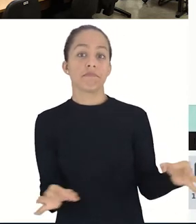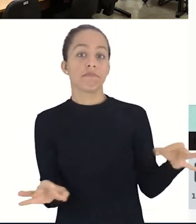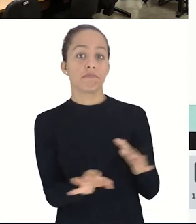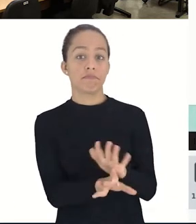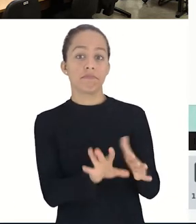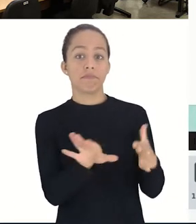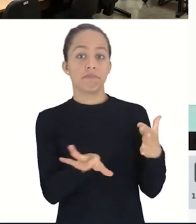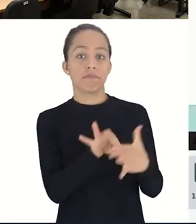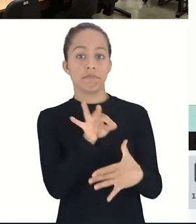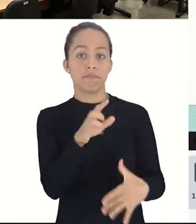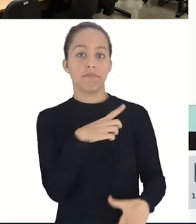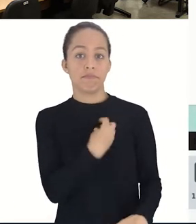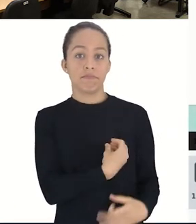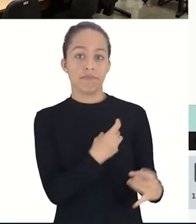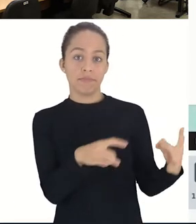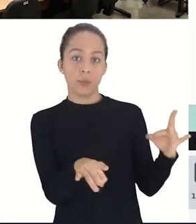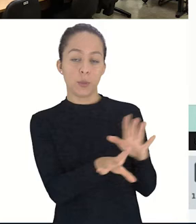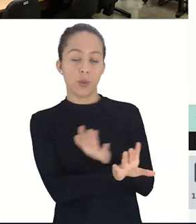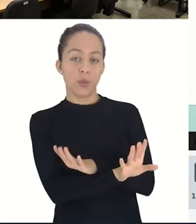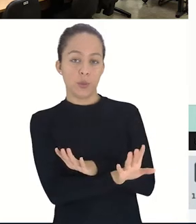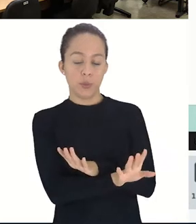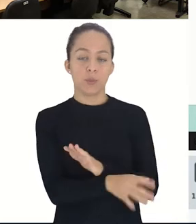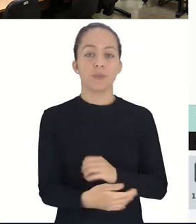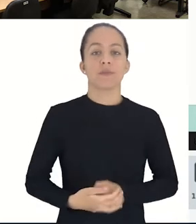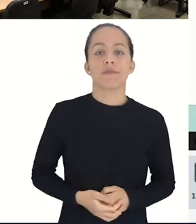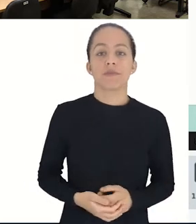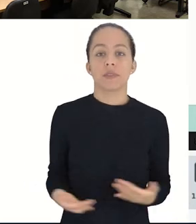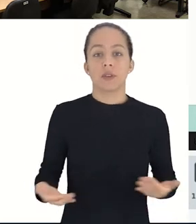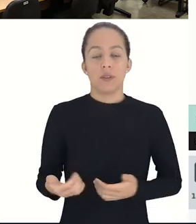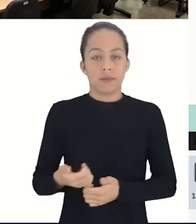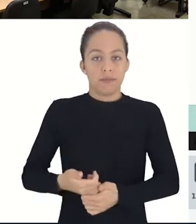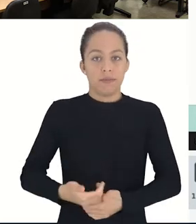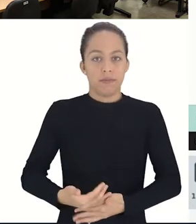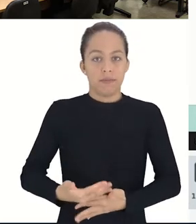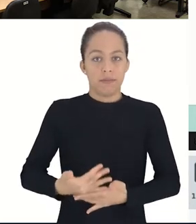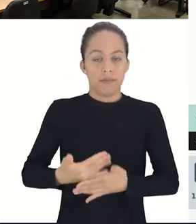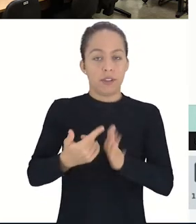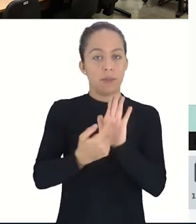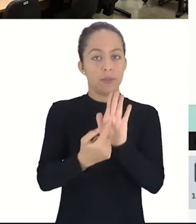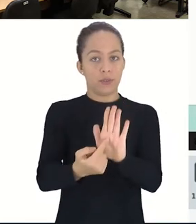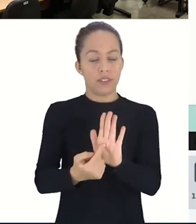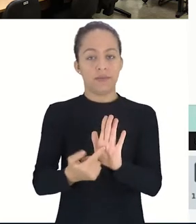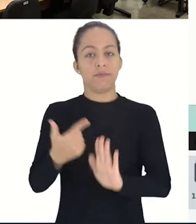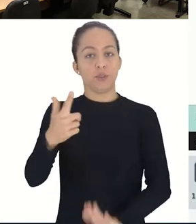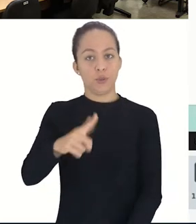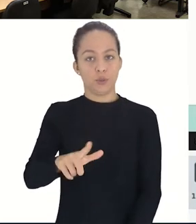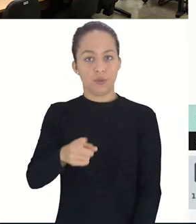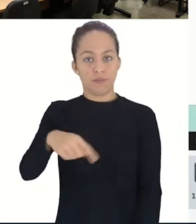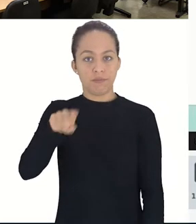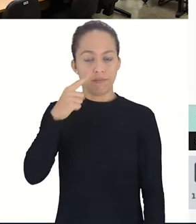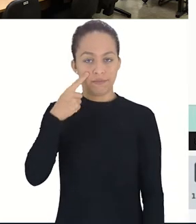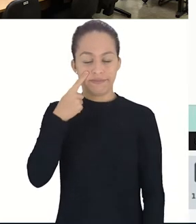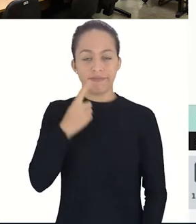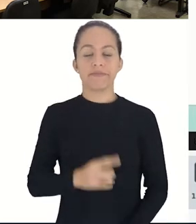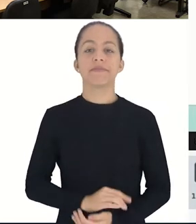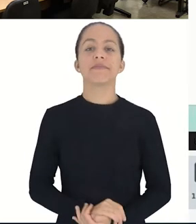Pronto, sorteio já foi realizado. Vamos avançar novamente até o final da lista.